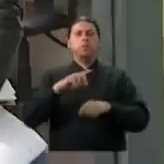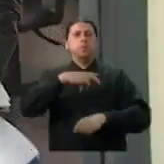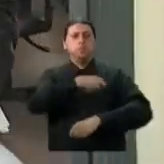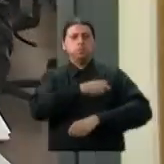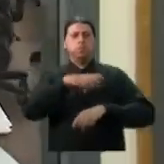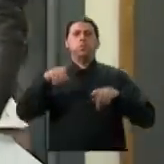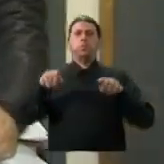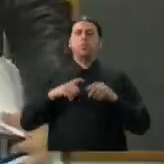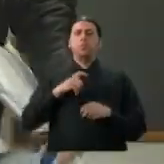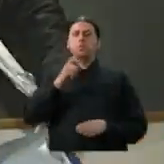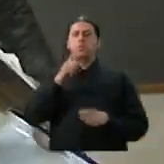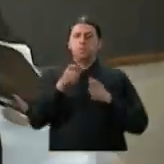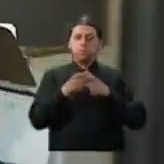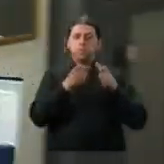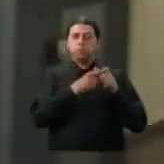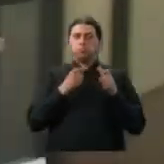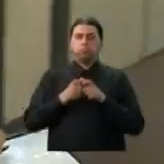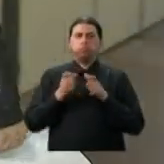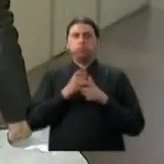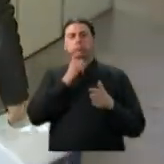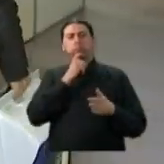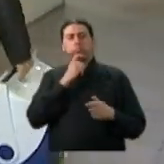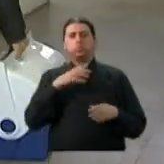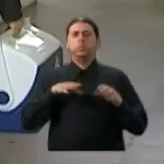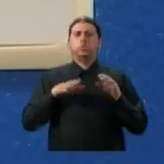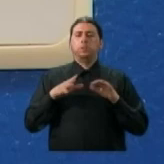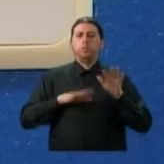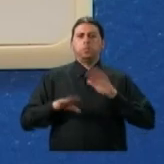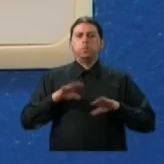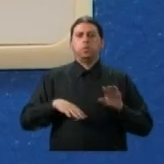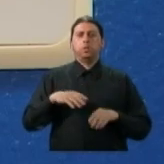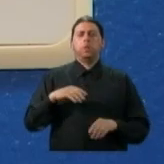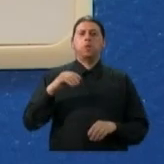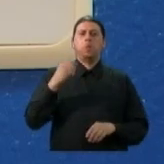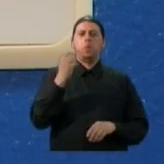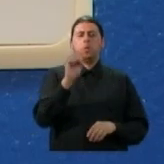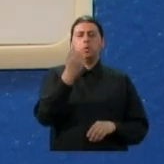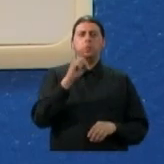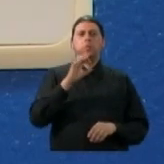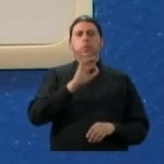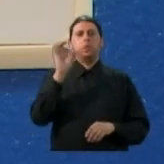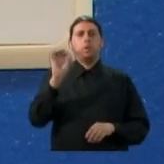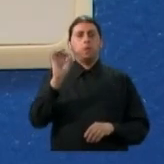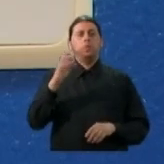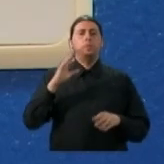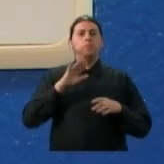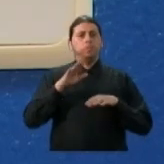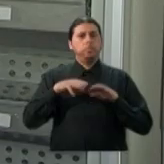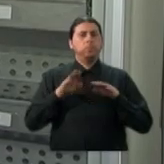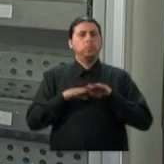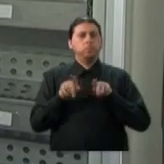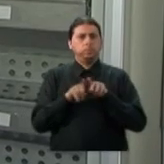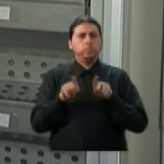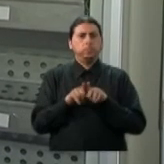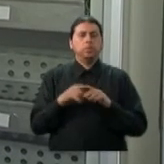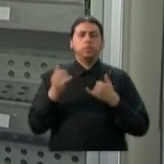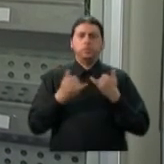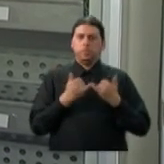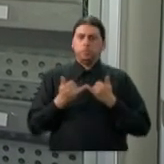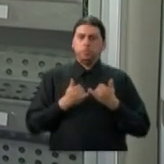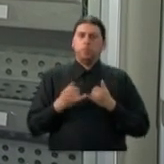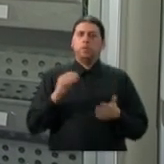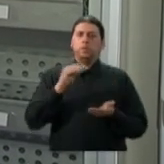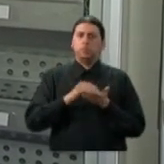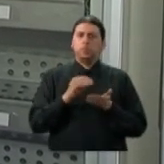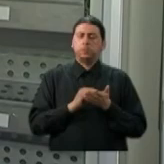com termômetro e gelo suficiente para manter entre mais 2 e mais 8 graus, que é a temperatura preconizada. Inclusive, na falta